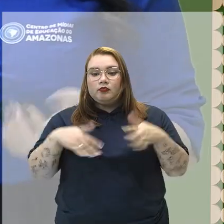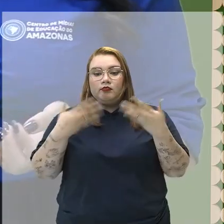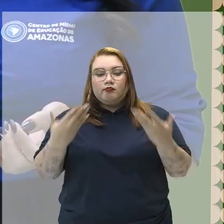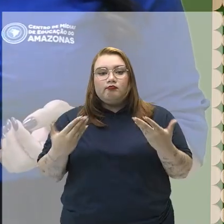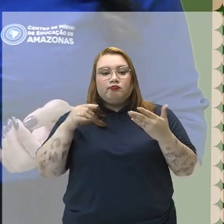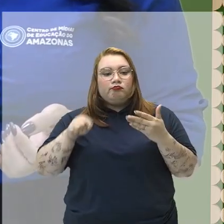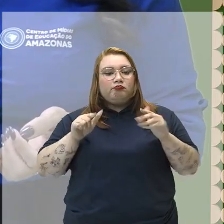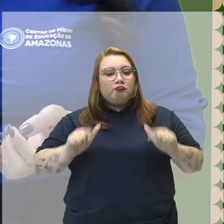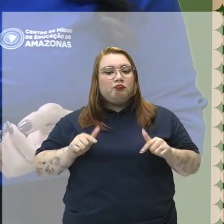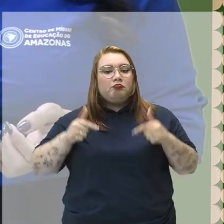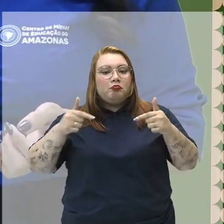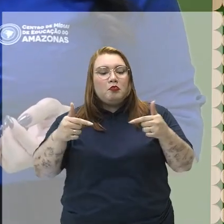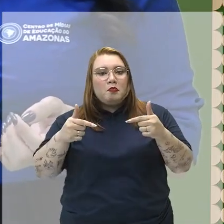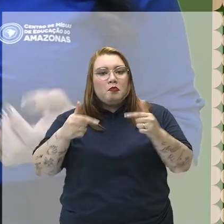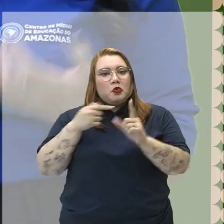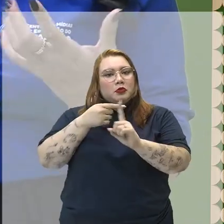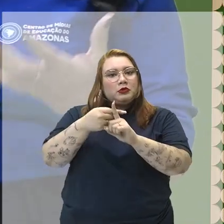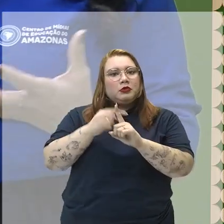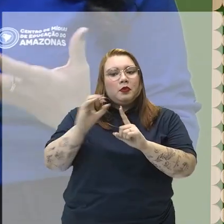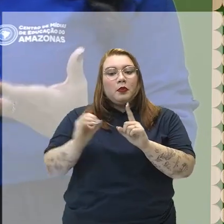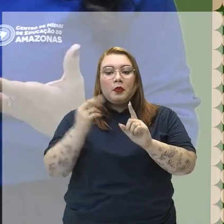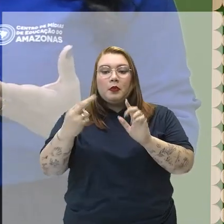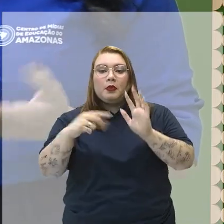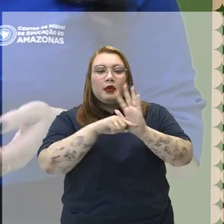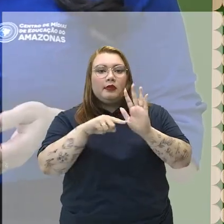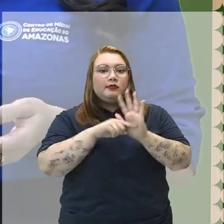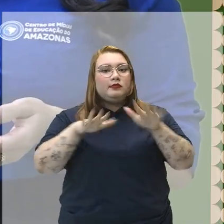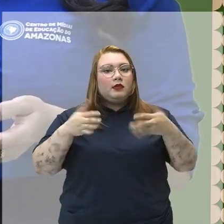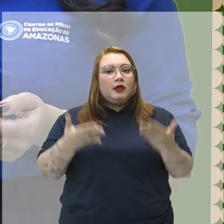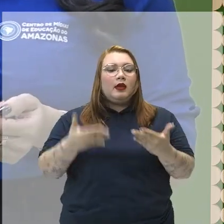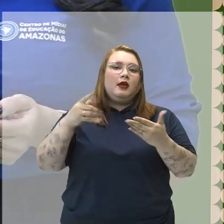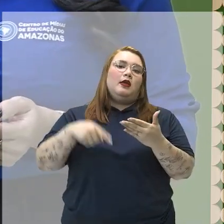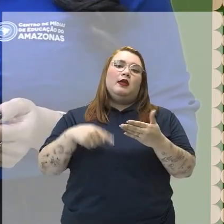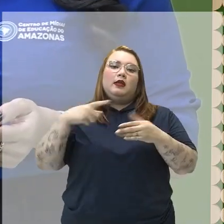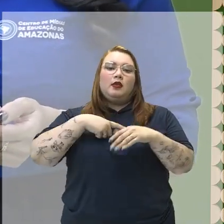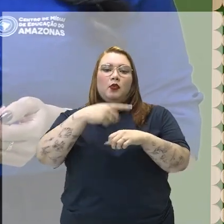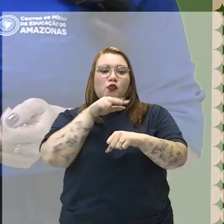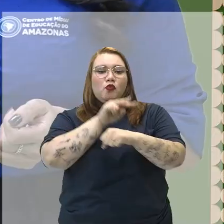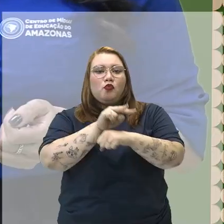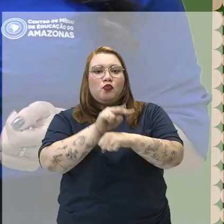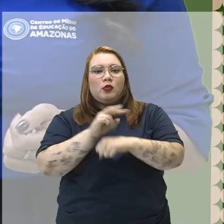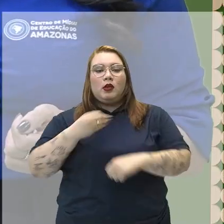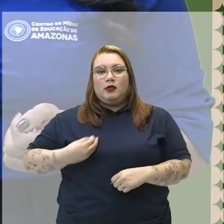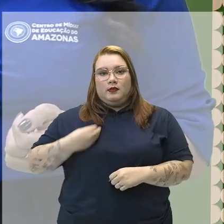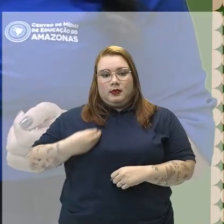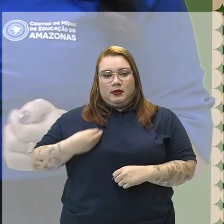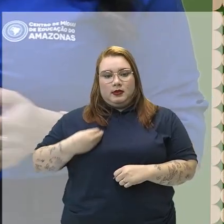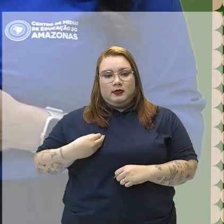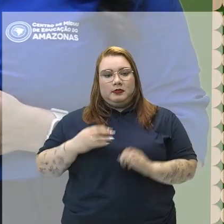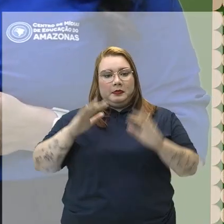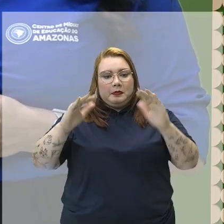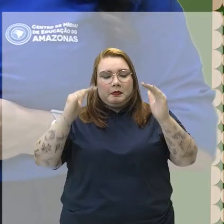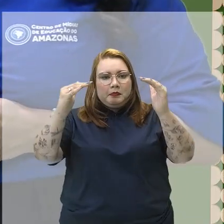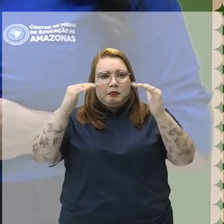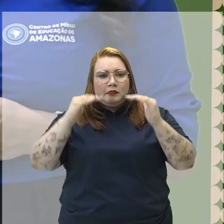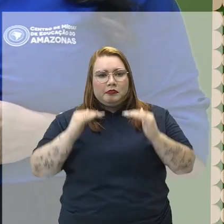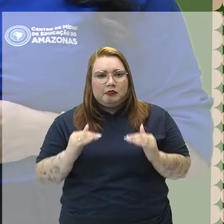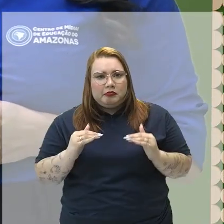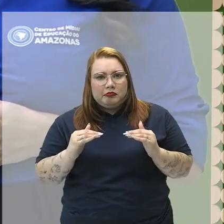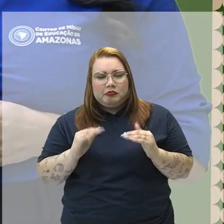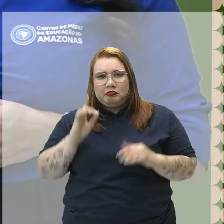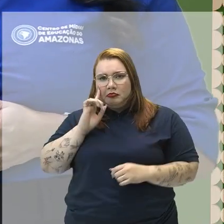positiva. Né? Está colocando ali uma vida, está cuidando de uma vida, né? Porque a planta é uma vida. Aqui embaixo, o que é que a gente observa?